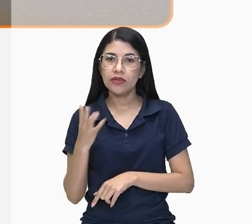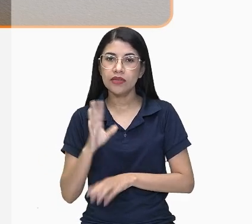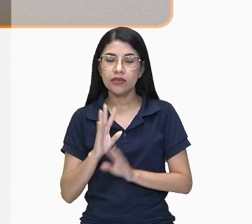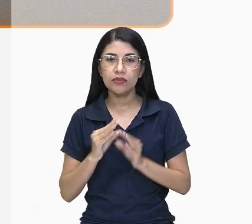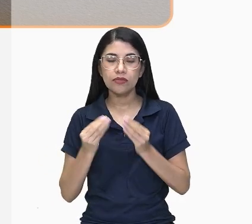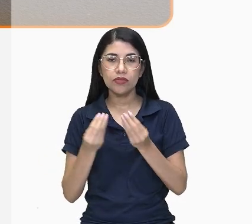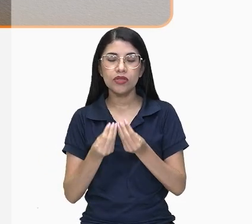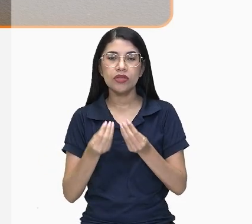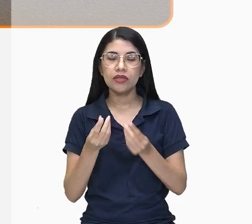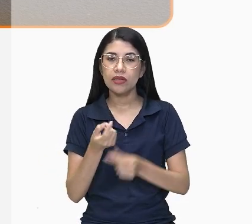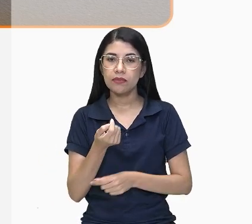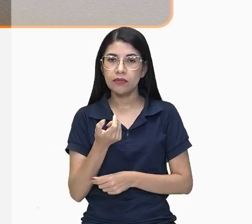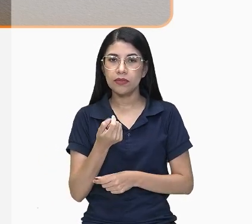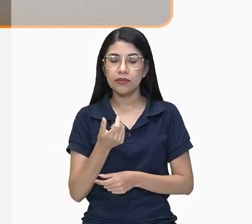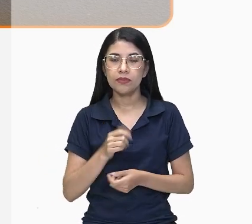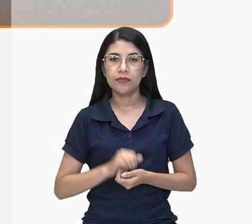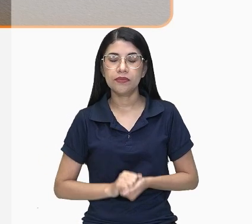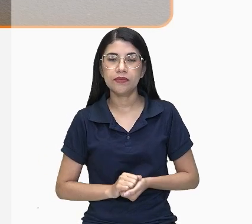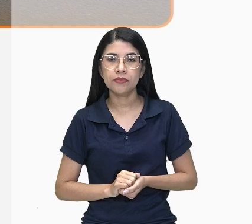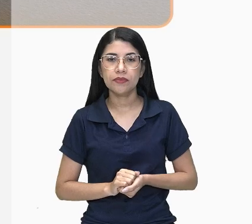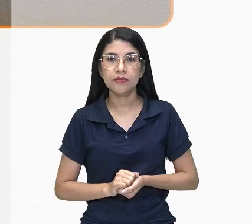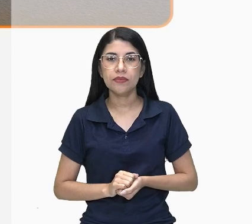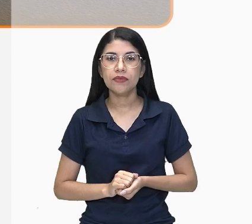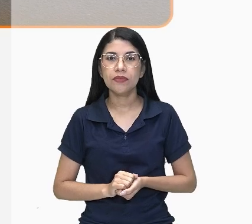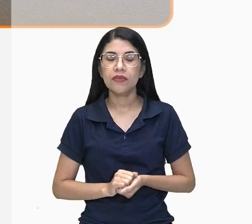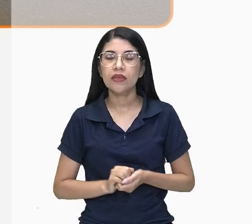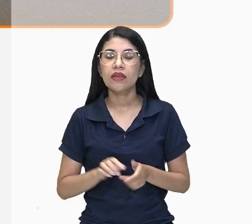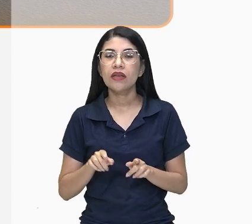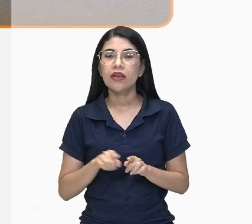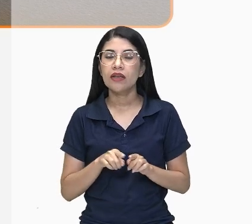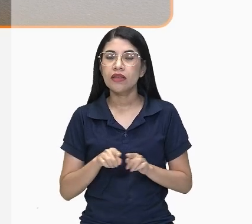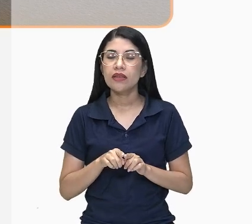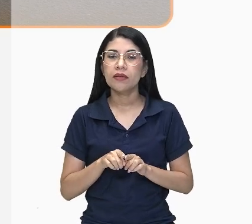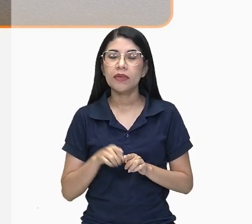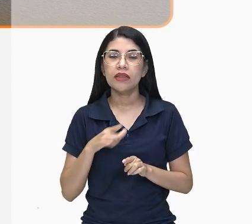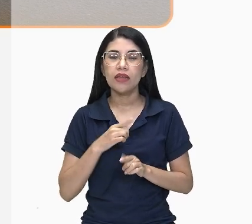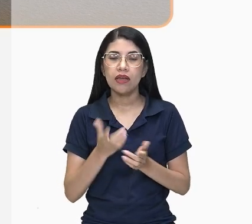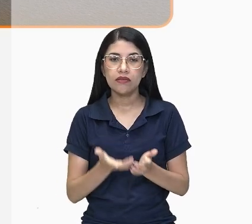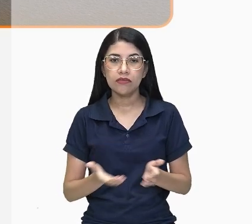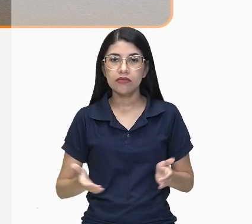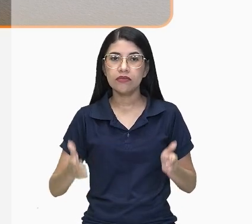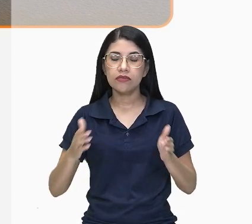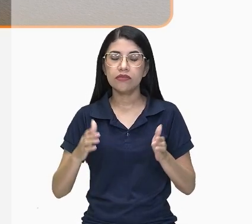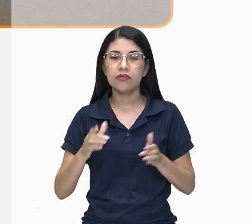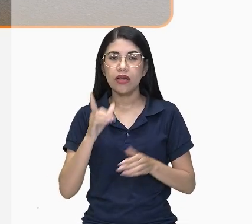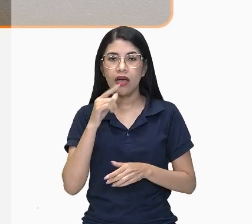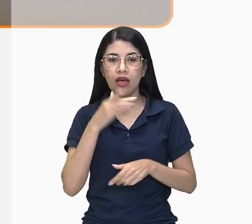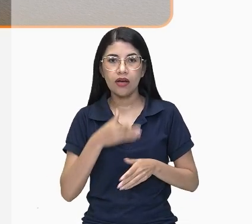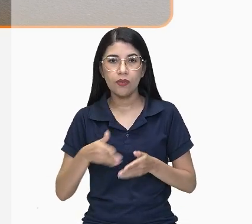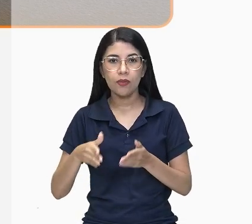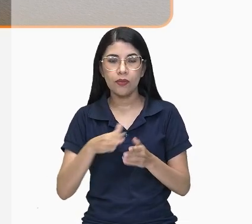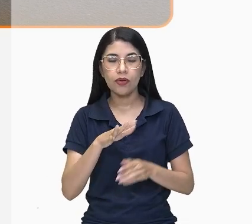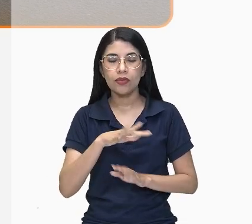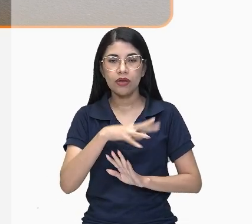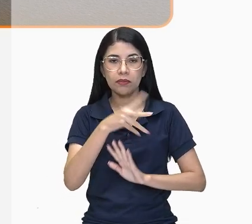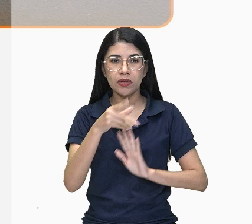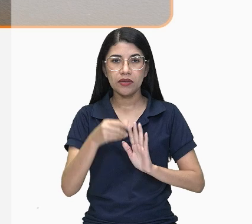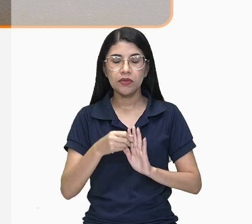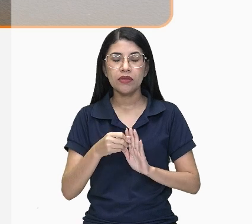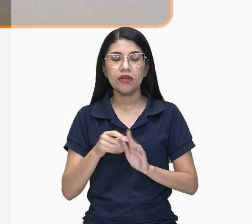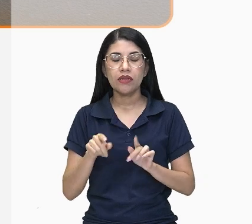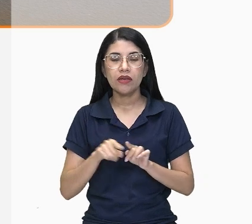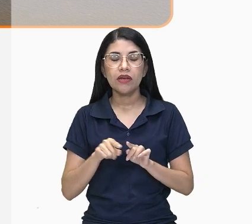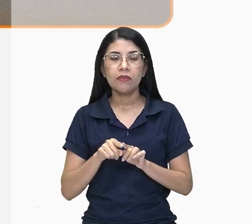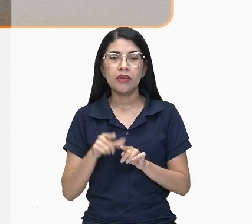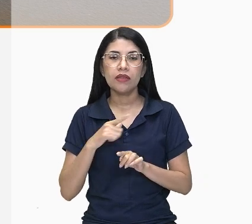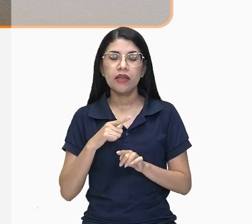de sedimentos. Além da nossa bacia amazônica, que contribui para a grande circulação